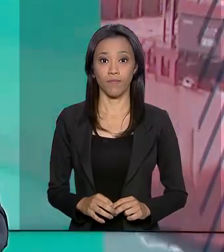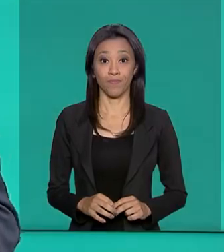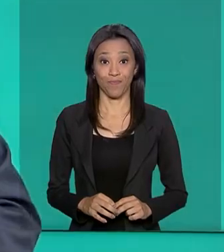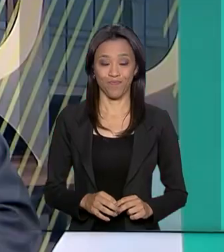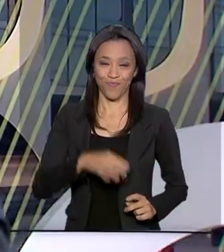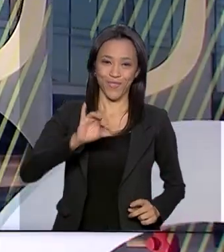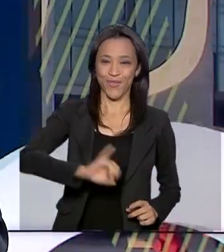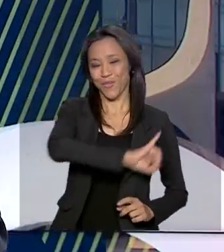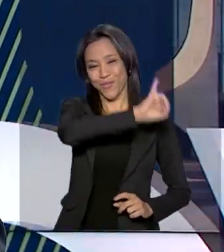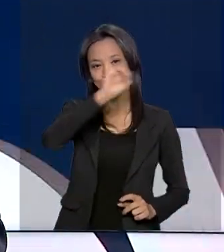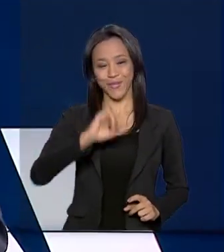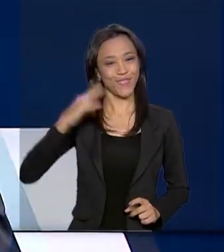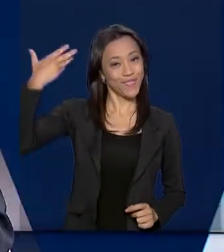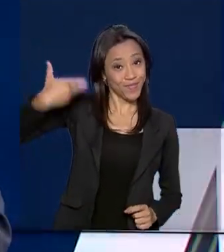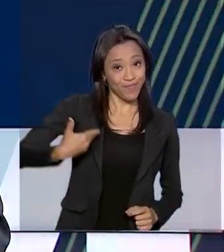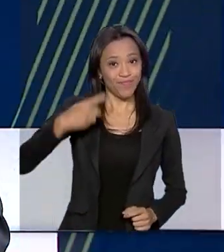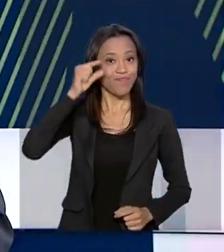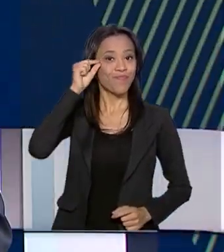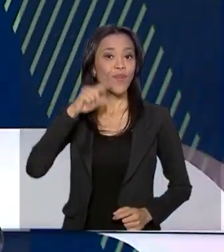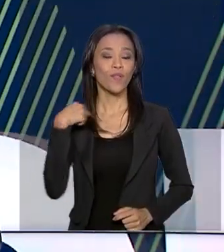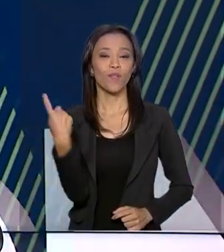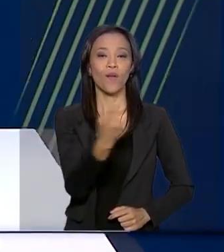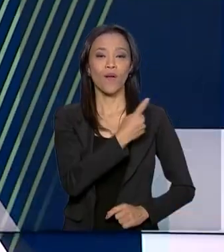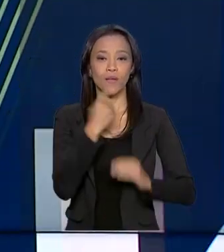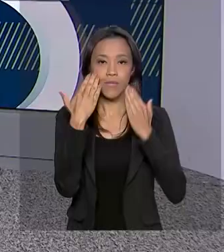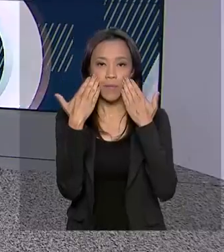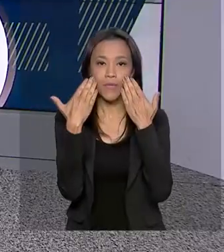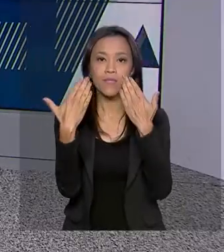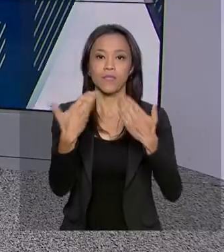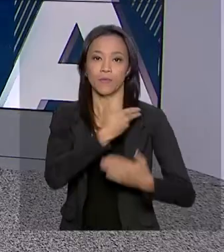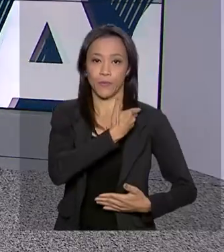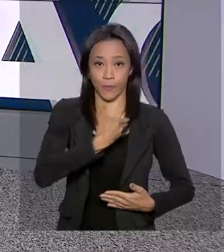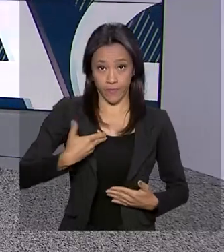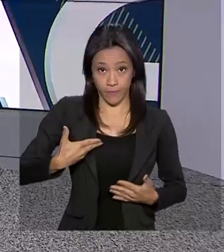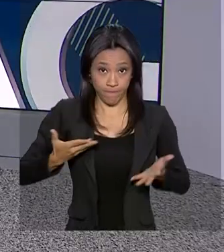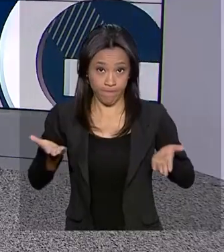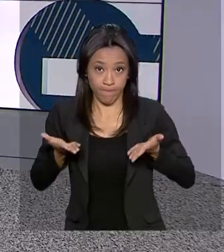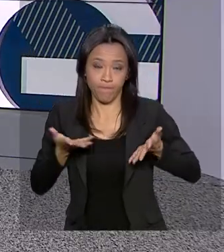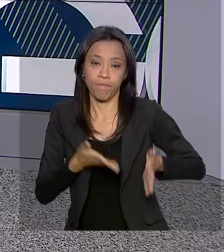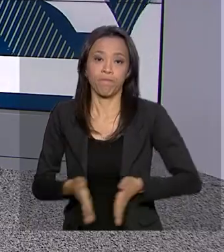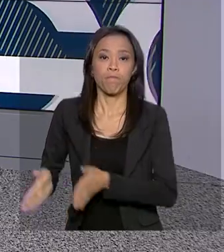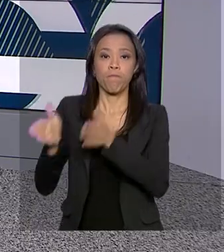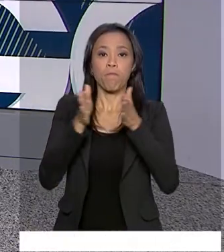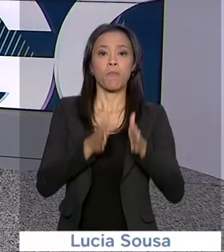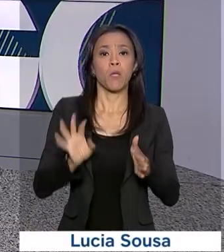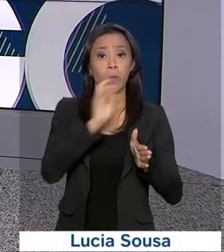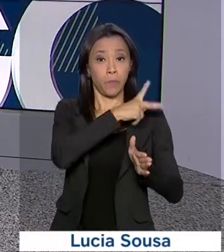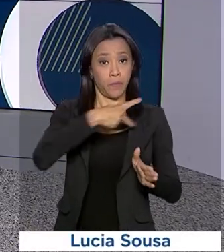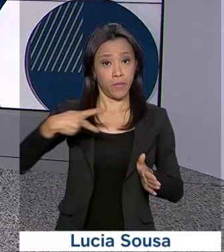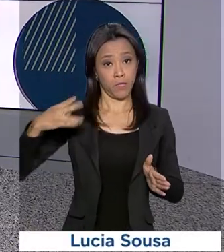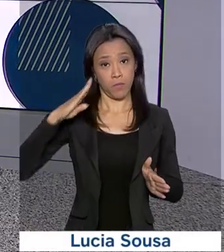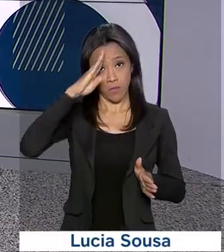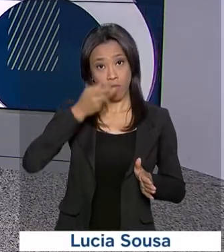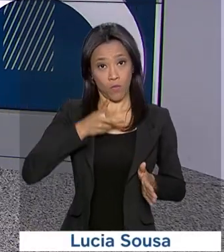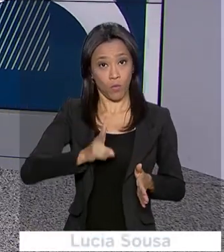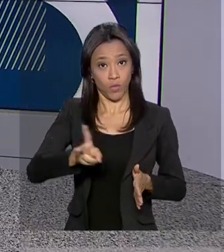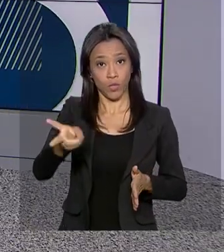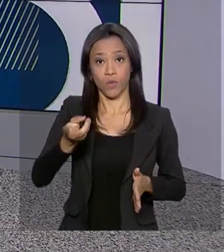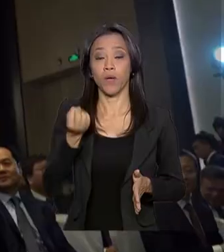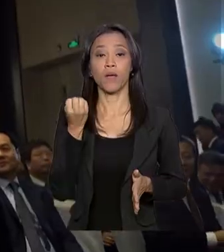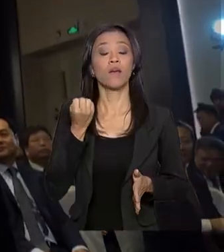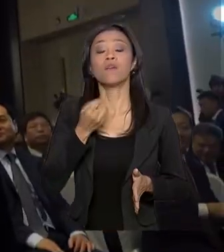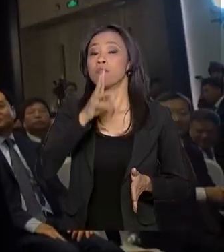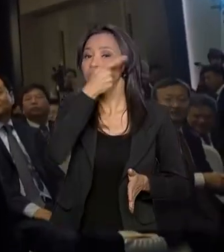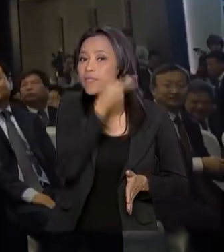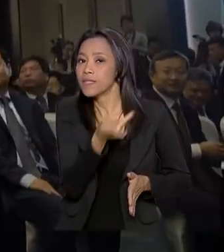Olá, eu sou o Roberto Camargo e estamos no ar com o Governo Agora. O presidente Jair Bolsonaro continua a visita à Ásia. Em